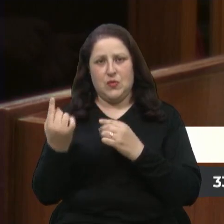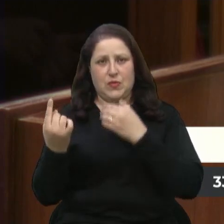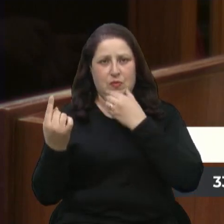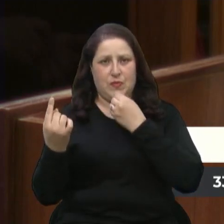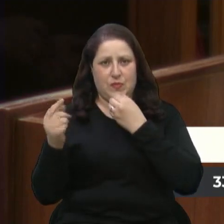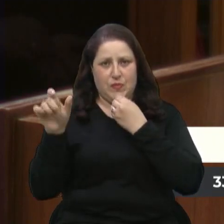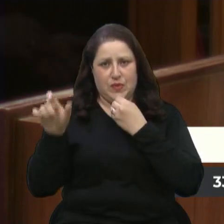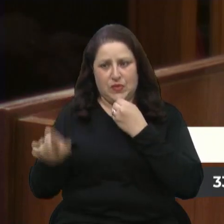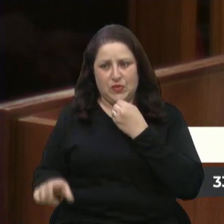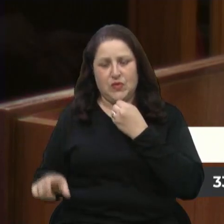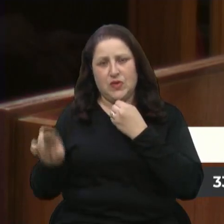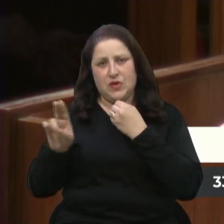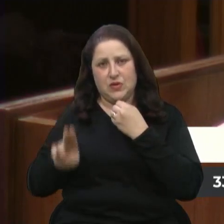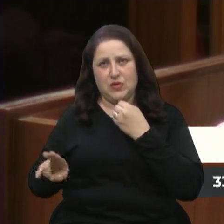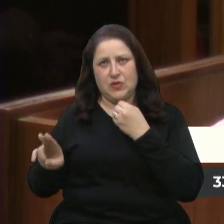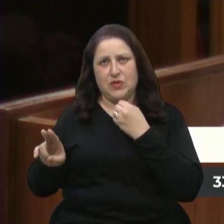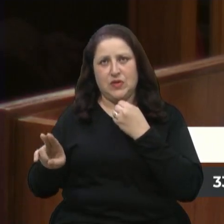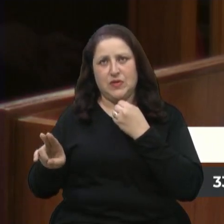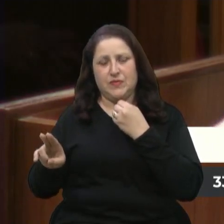que